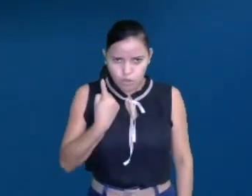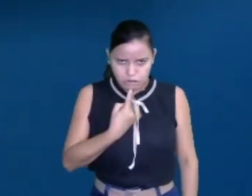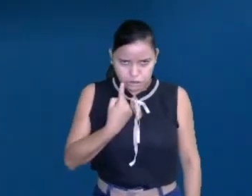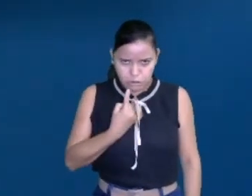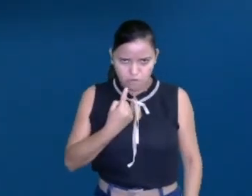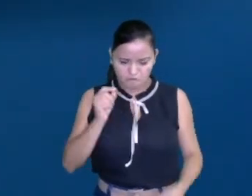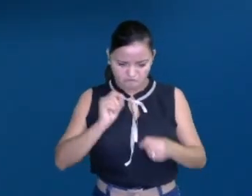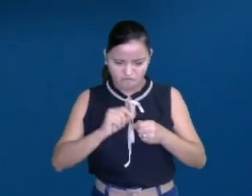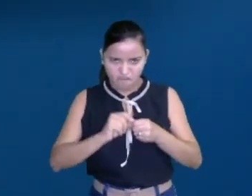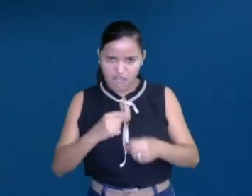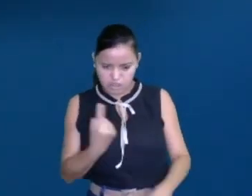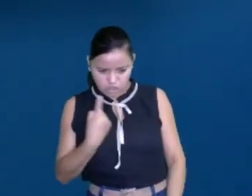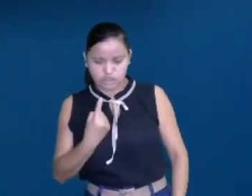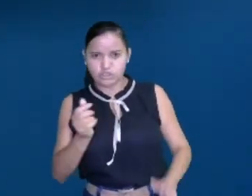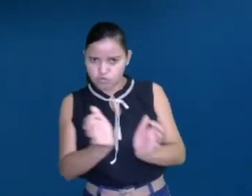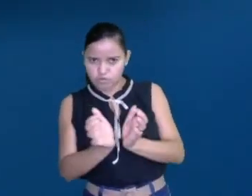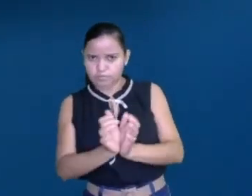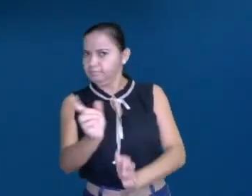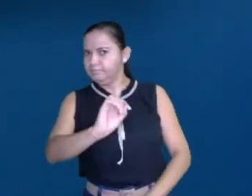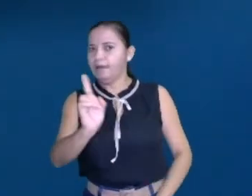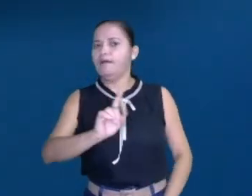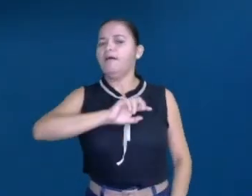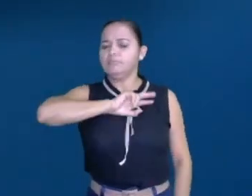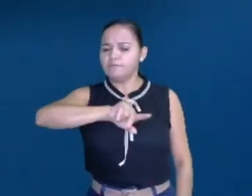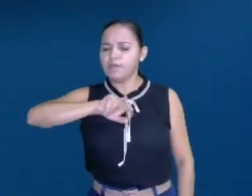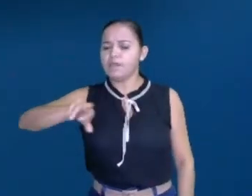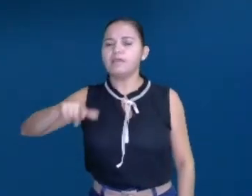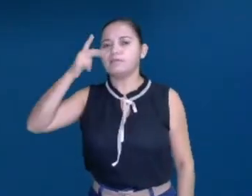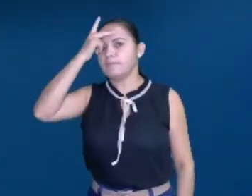grupo social é feito com várias pessoas. Ter a